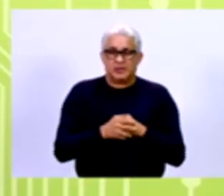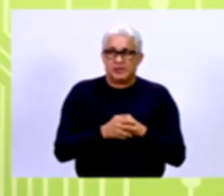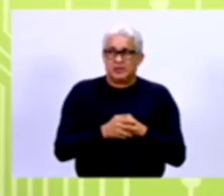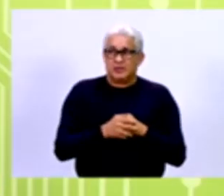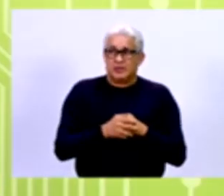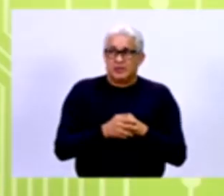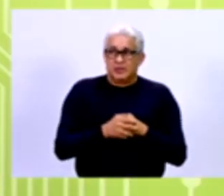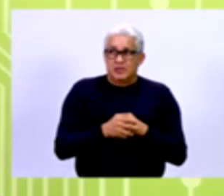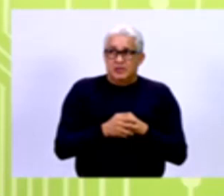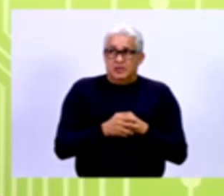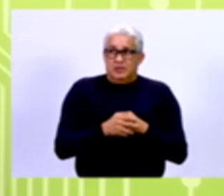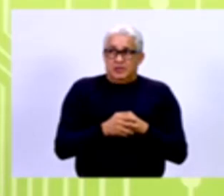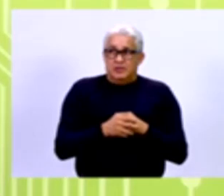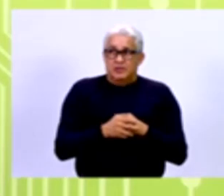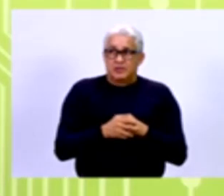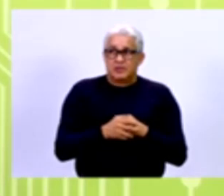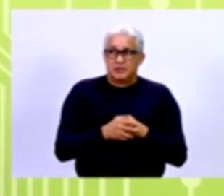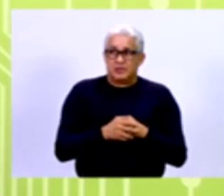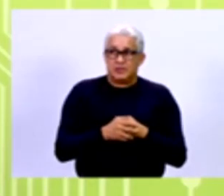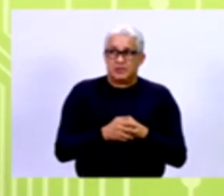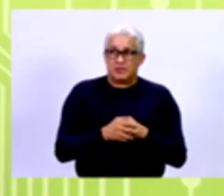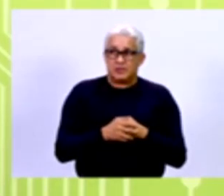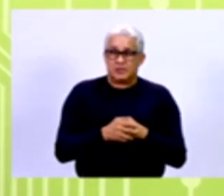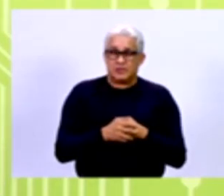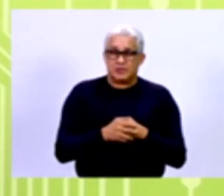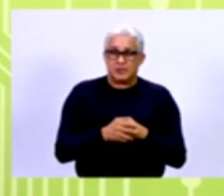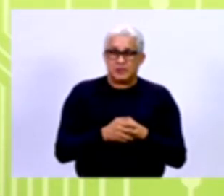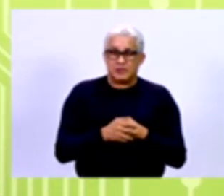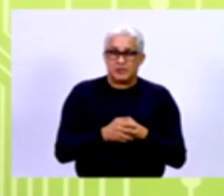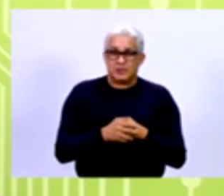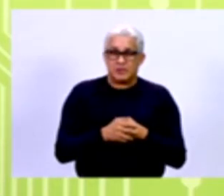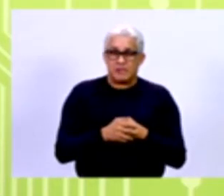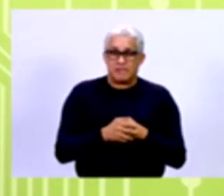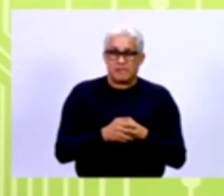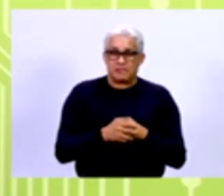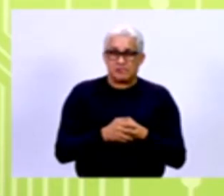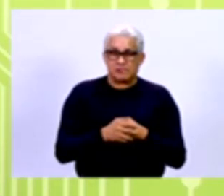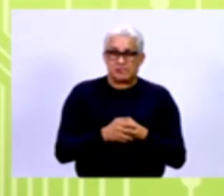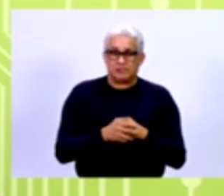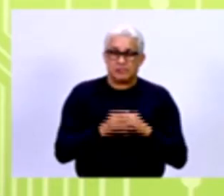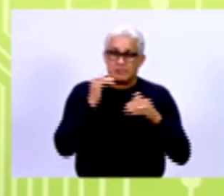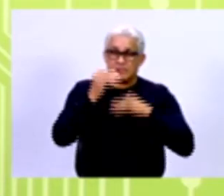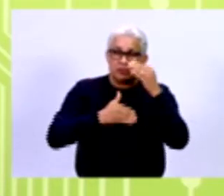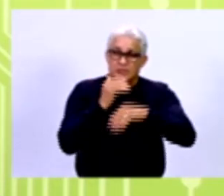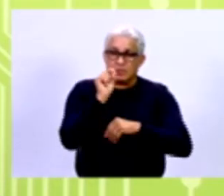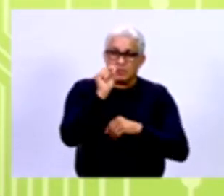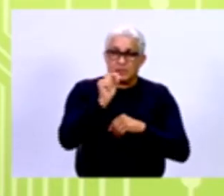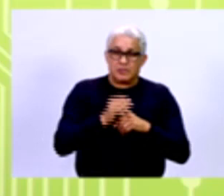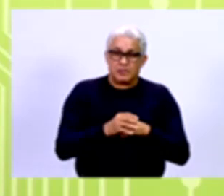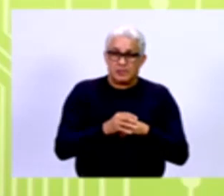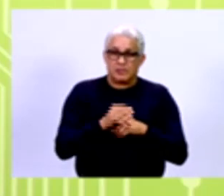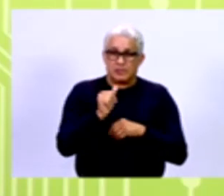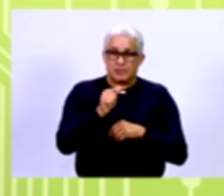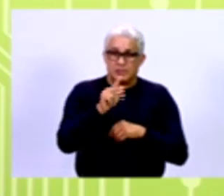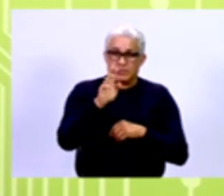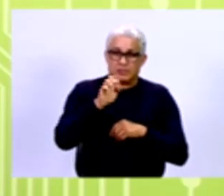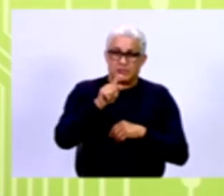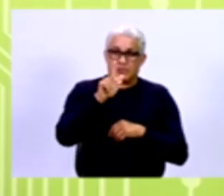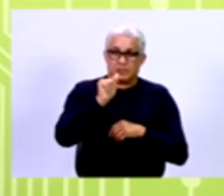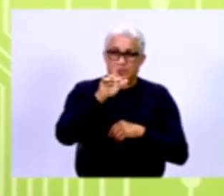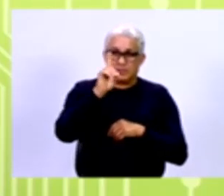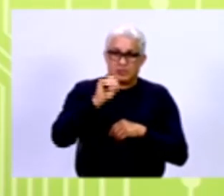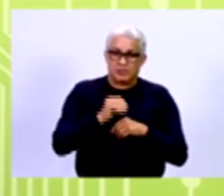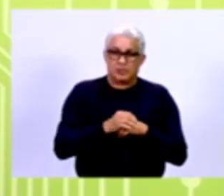aritméticos ou algébricos. Então, nós vamos, na verdade, desenvolver um pouco mais o agregado macroeconômico